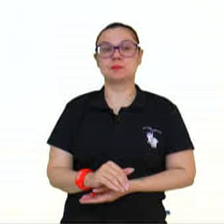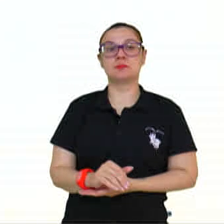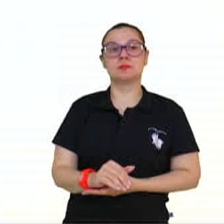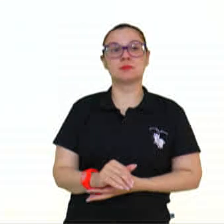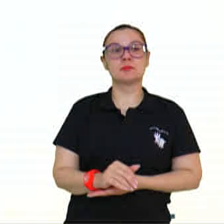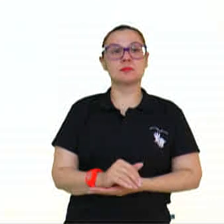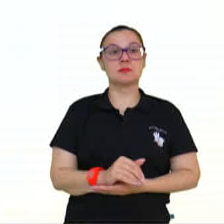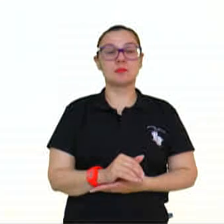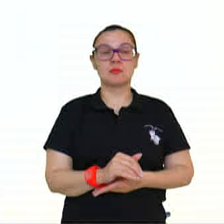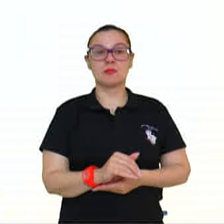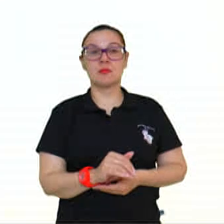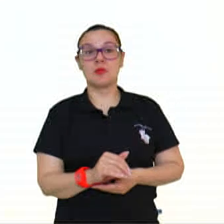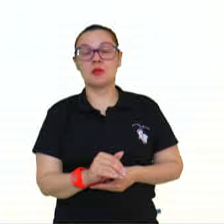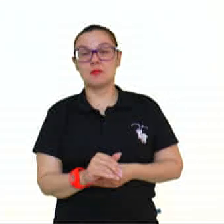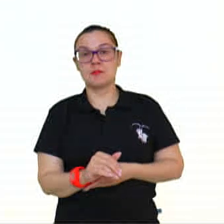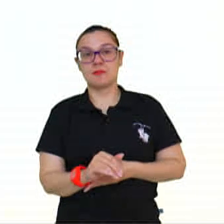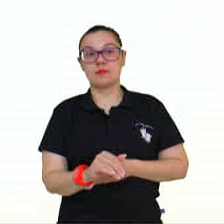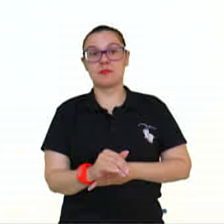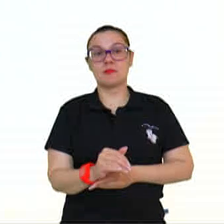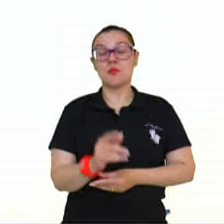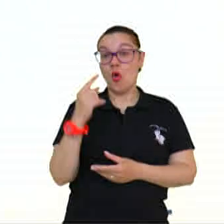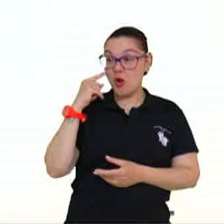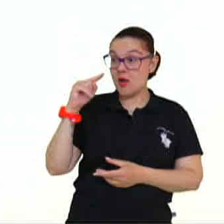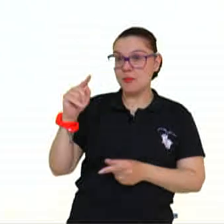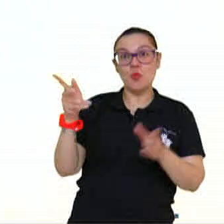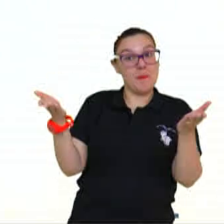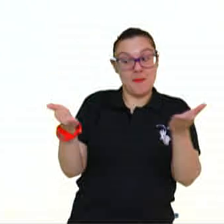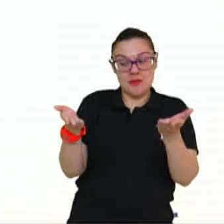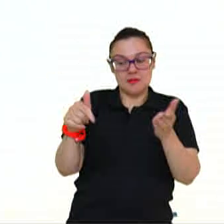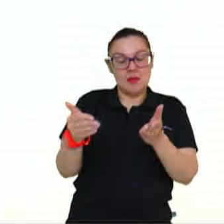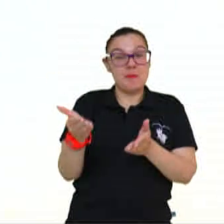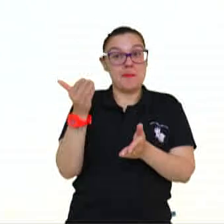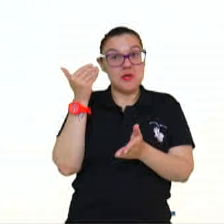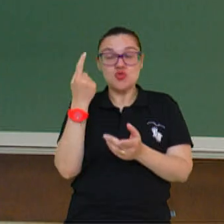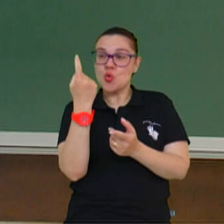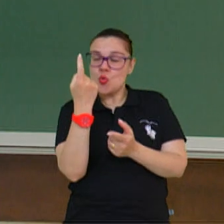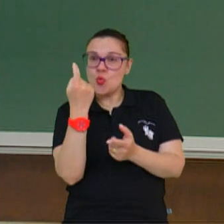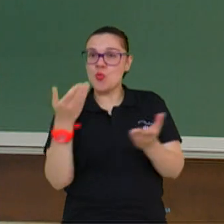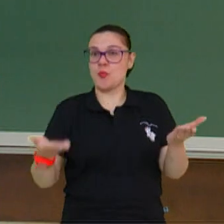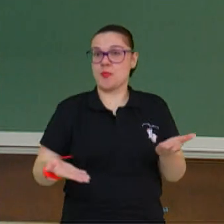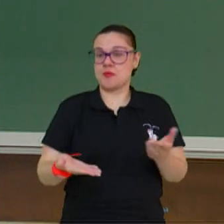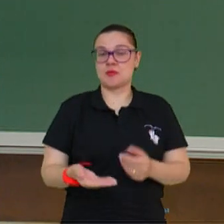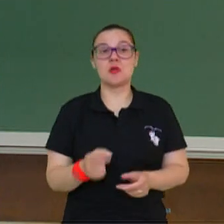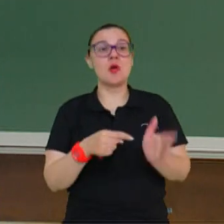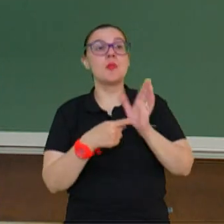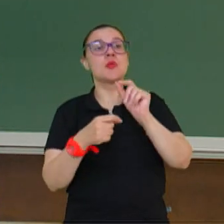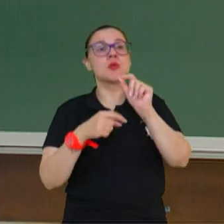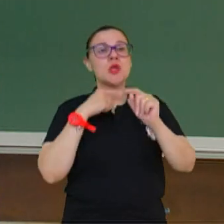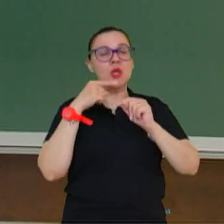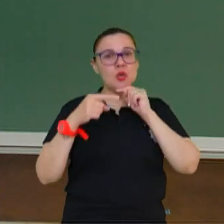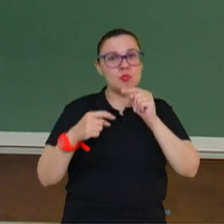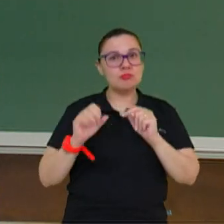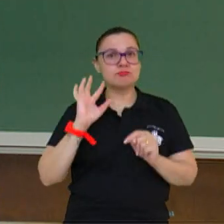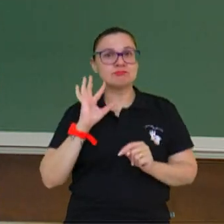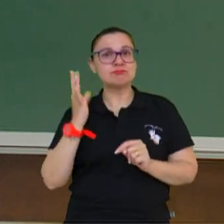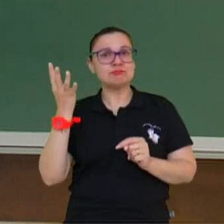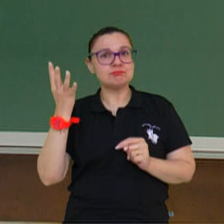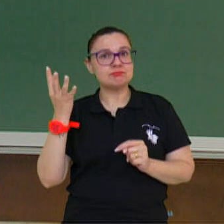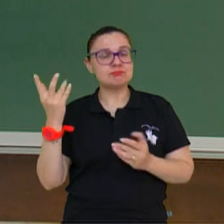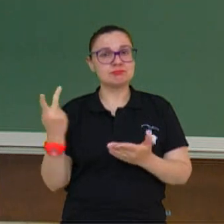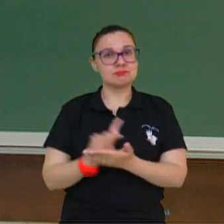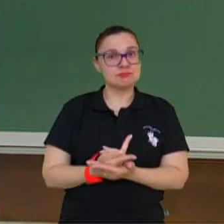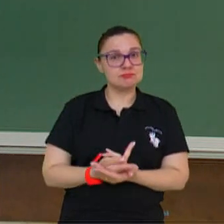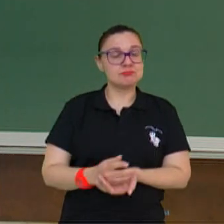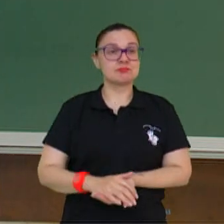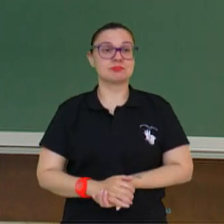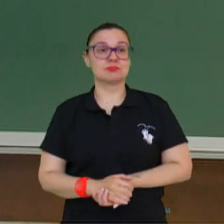Então, só destaquem aqui, passado, tá? A grande maioria deles, embora esse esteja no presente. Então, indicam dúvida em relação ao fato acontecer? O que